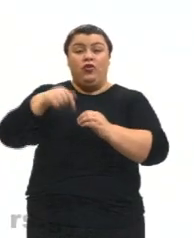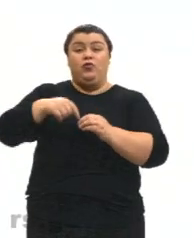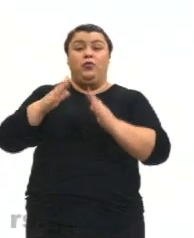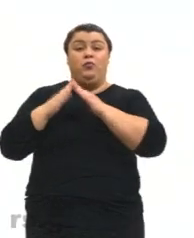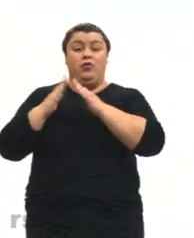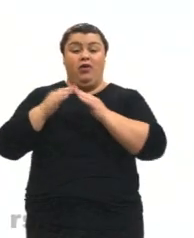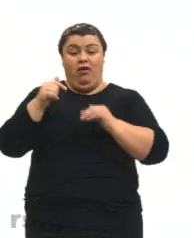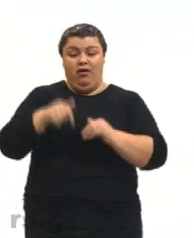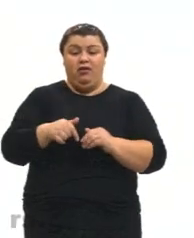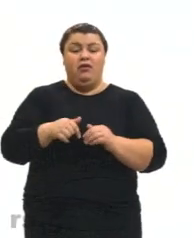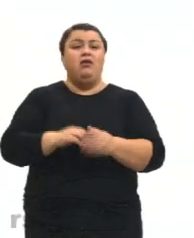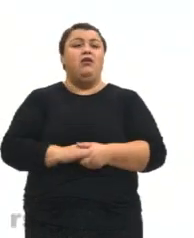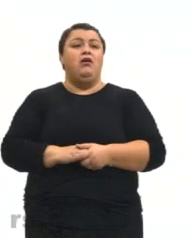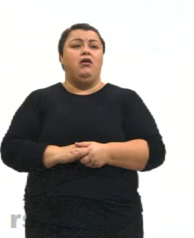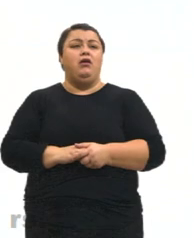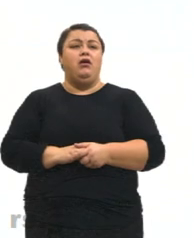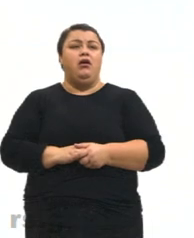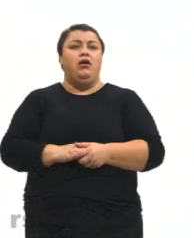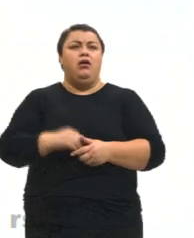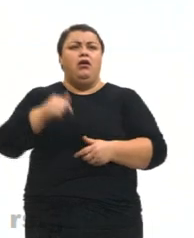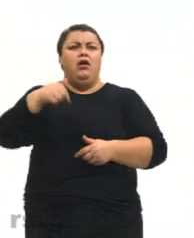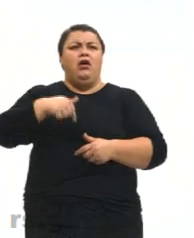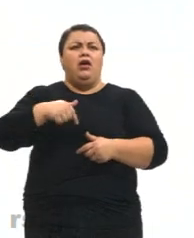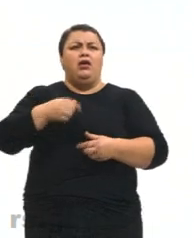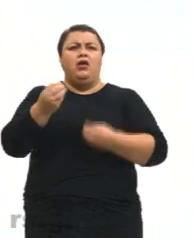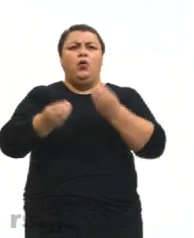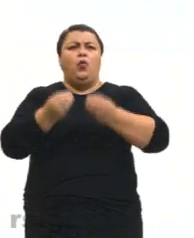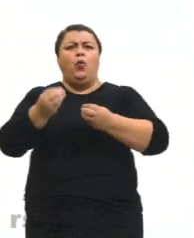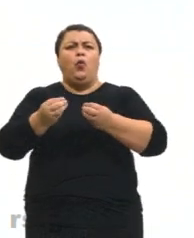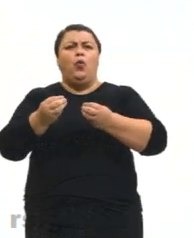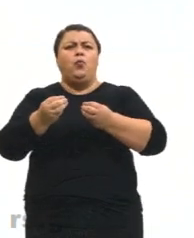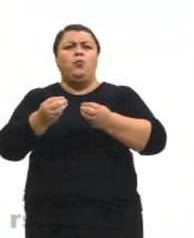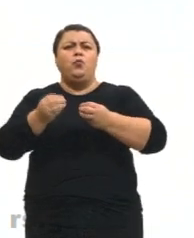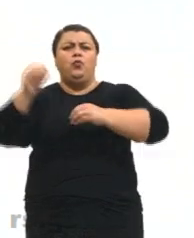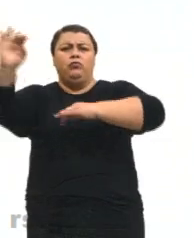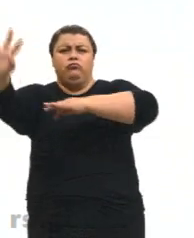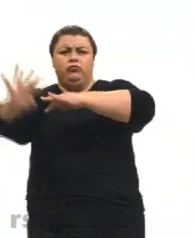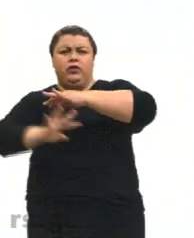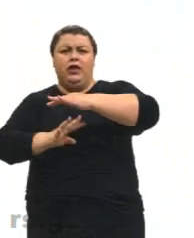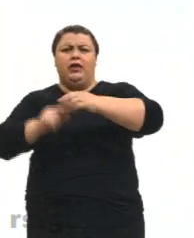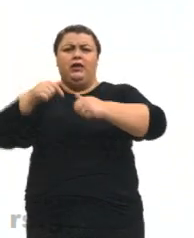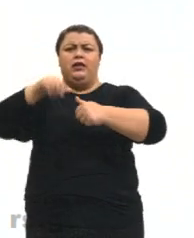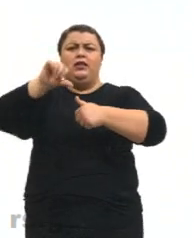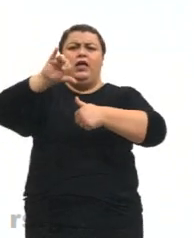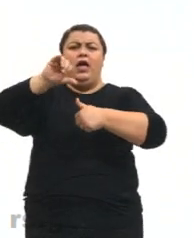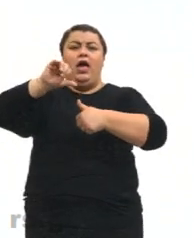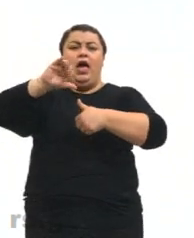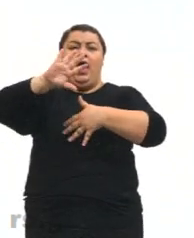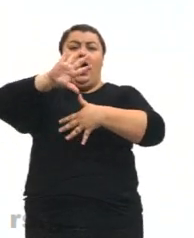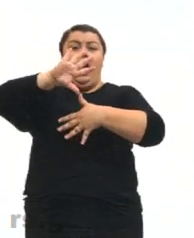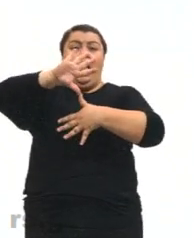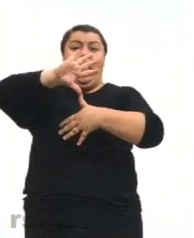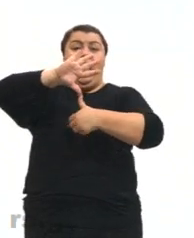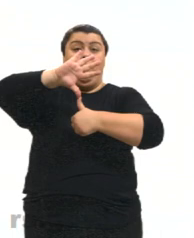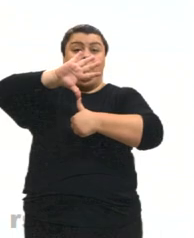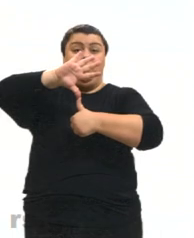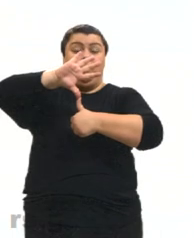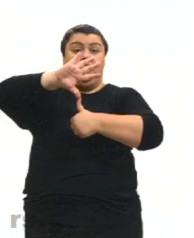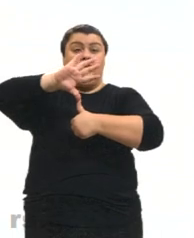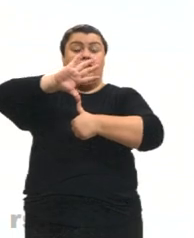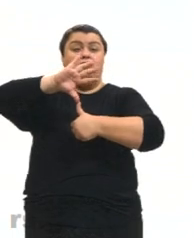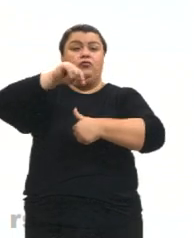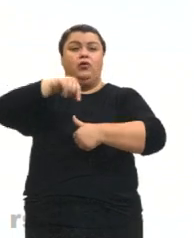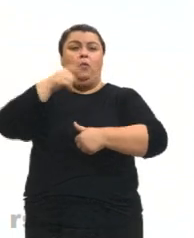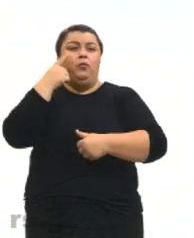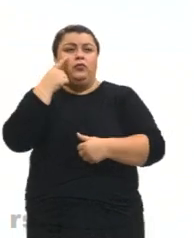questão dos movimentos migratórios na América do Sul é tão mostrando um pouquinho essa questão de que grande